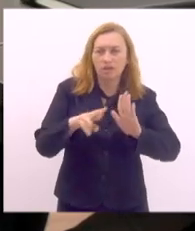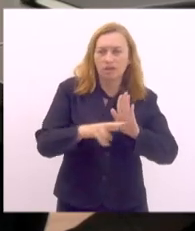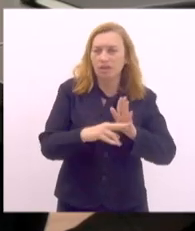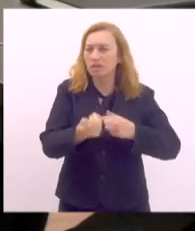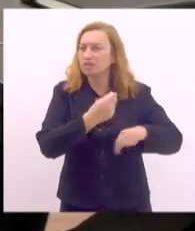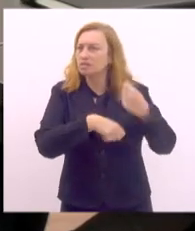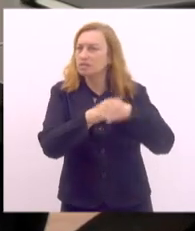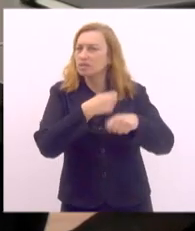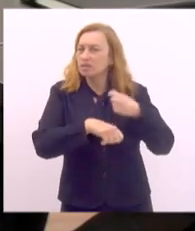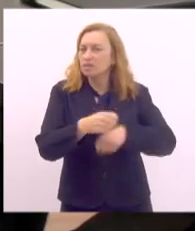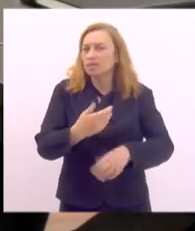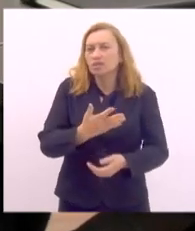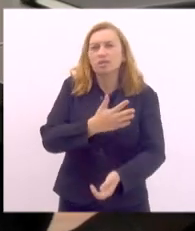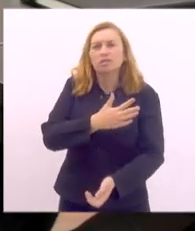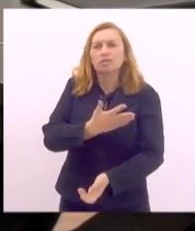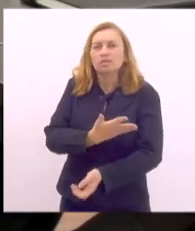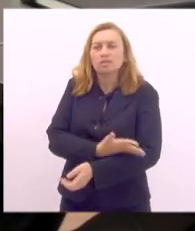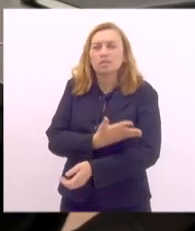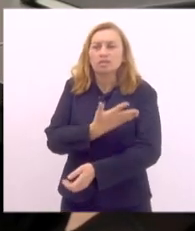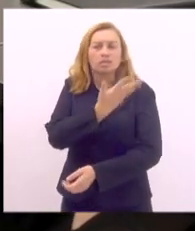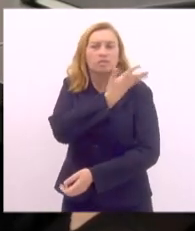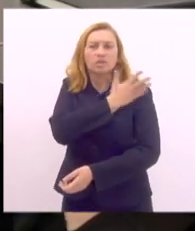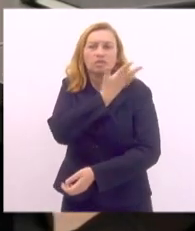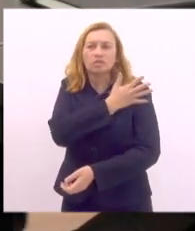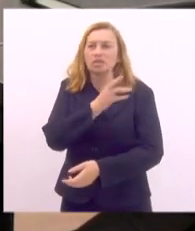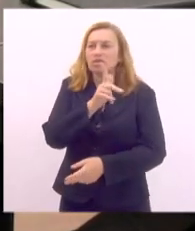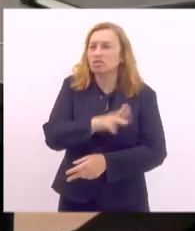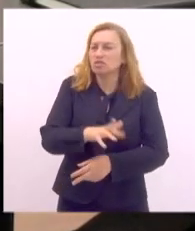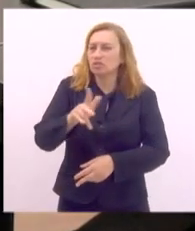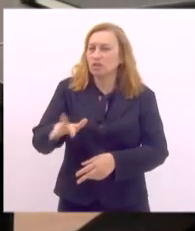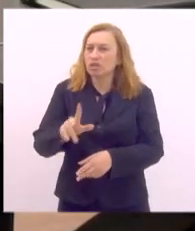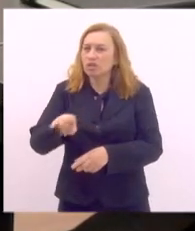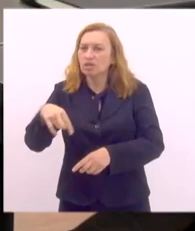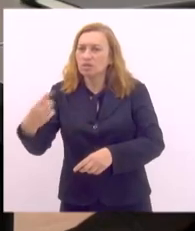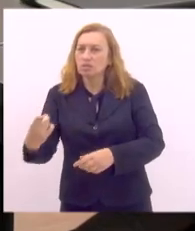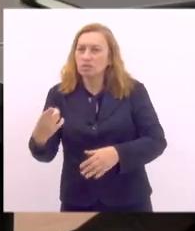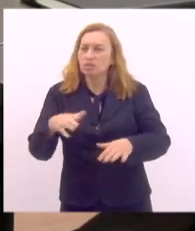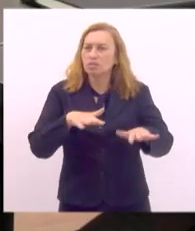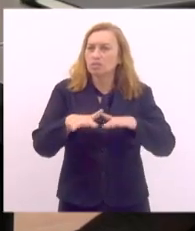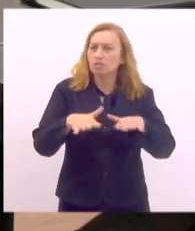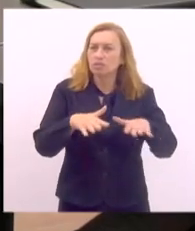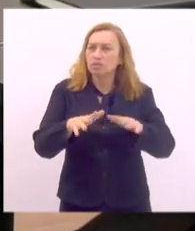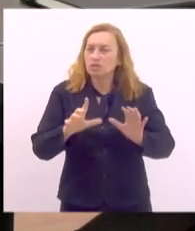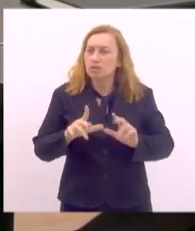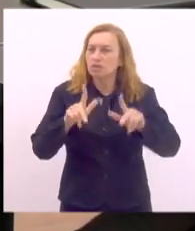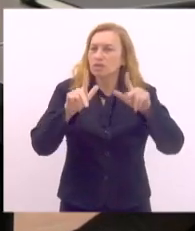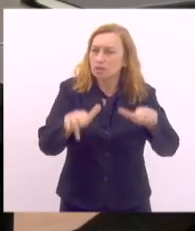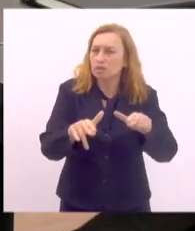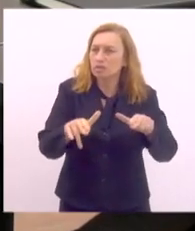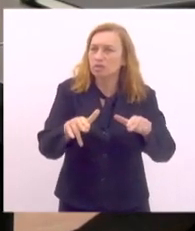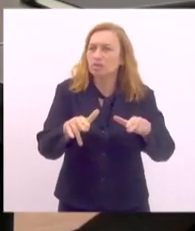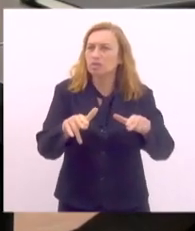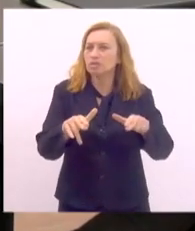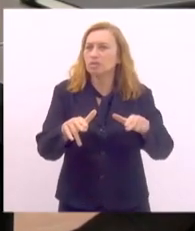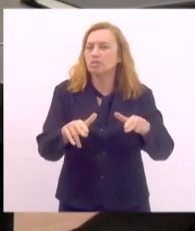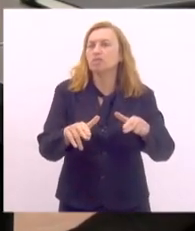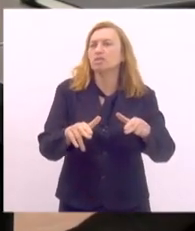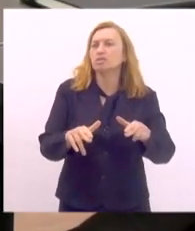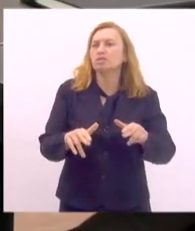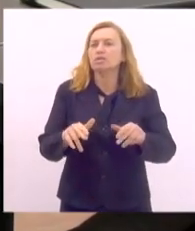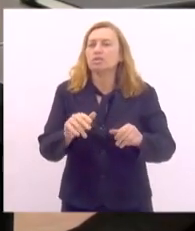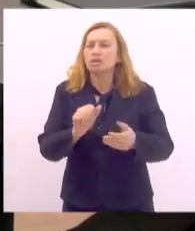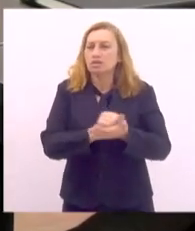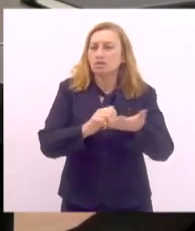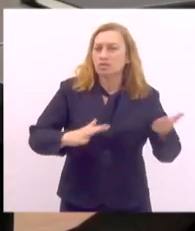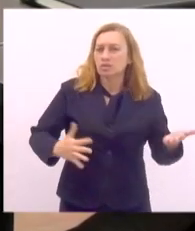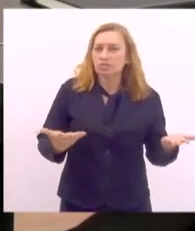administrativas discriminatórias nem diferentes das que as outras manifestações semelhantes ou que inviabilize a realização das atividades.